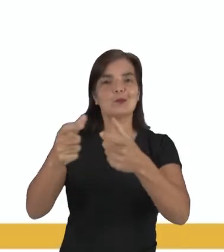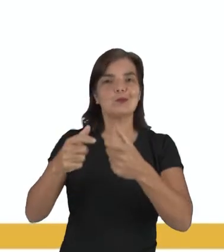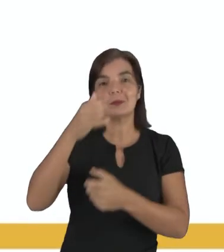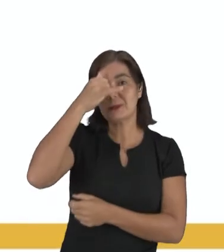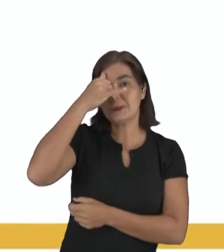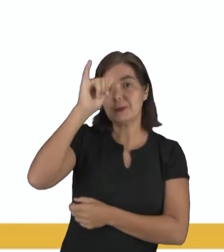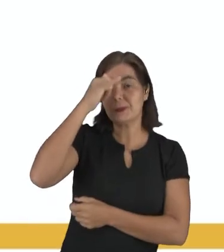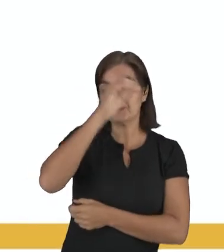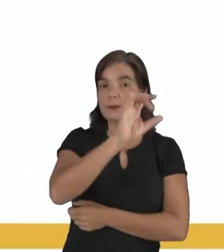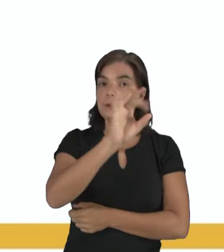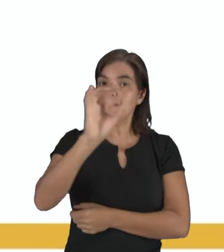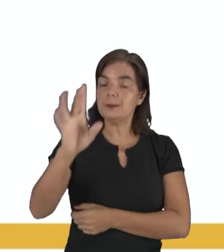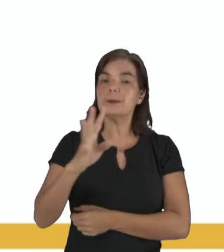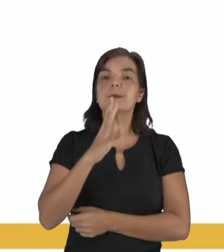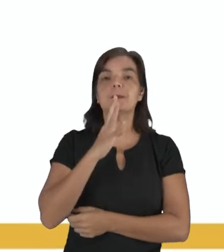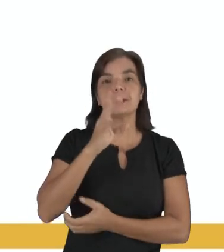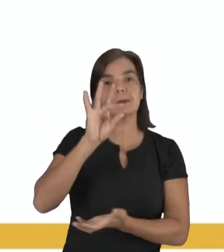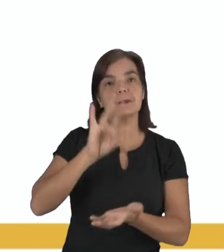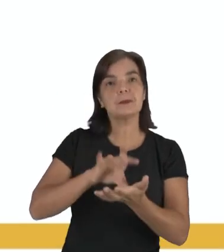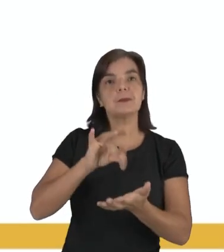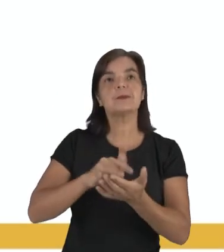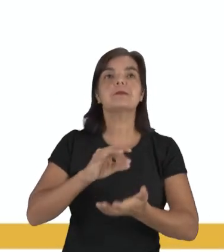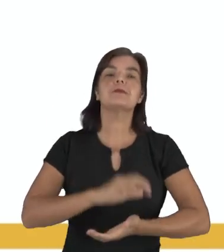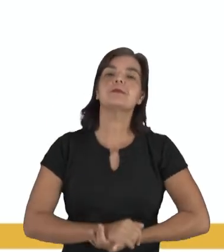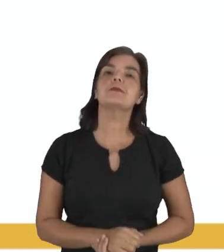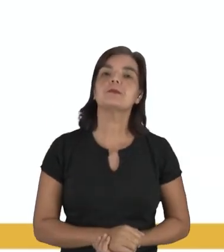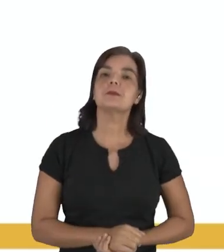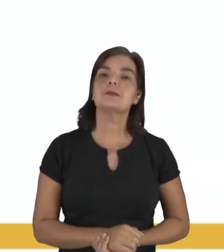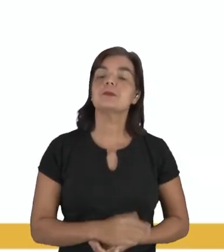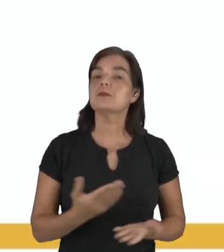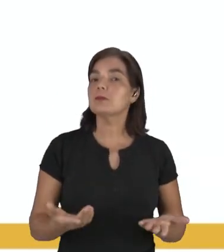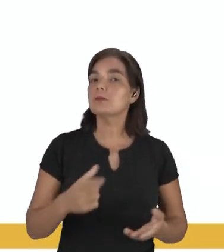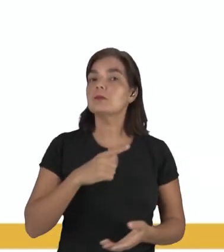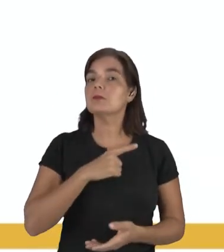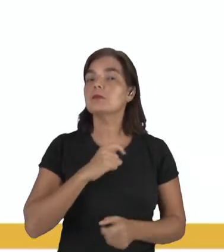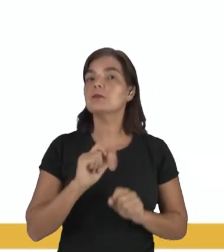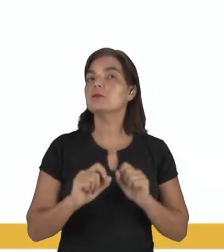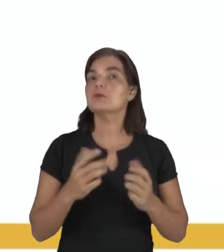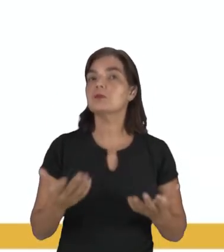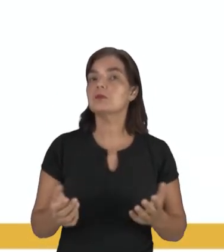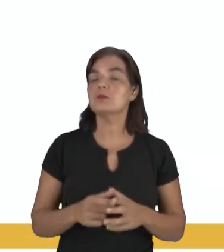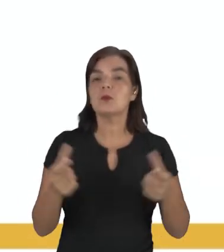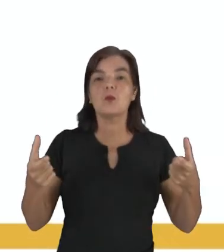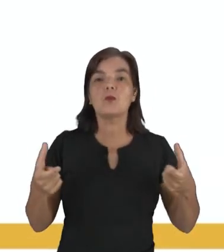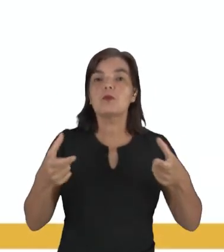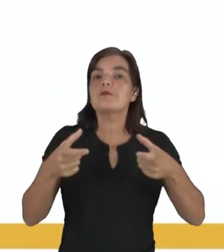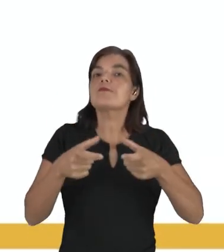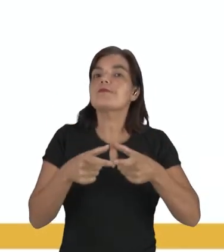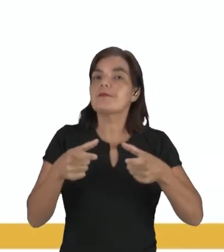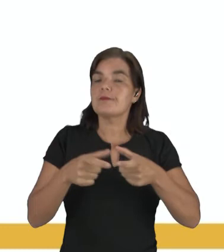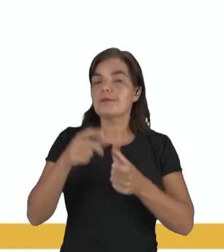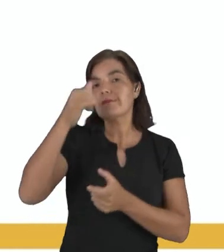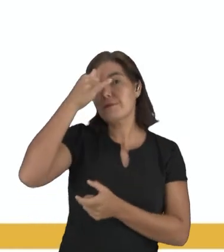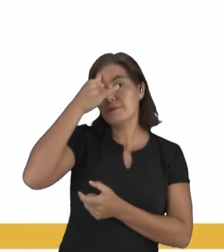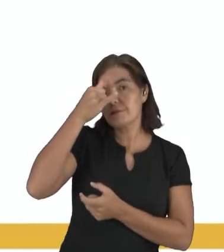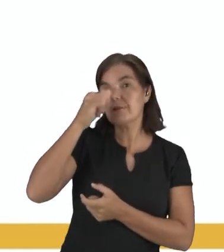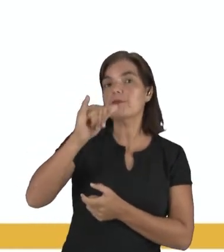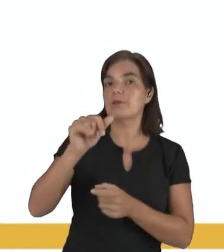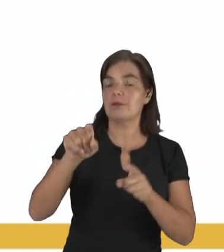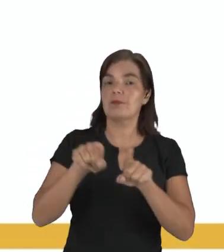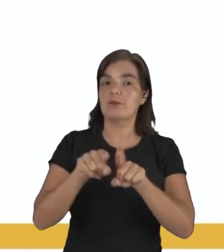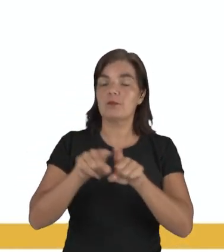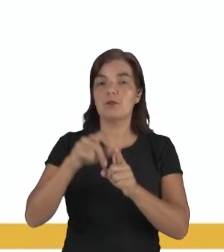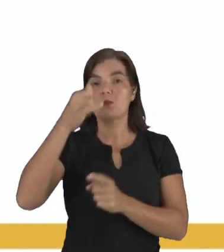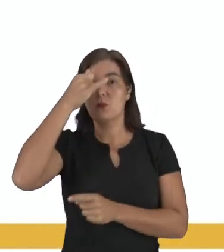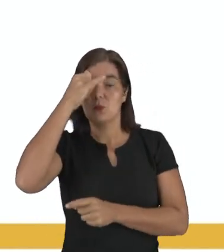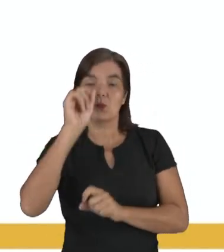ideia para o conhecimento mesmo. E aí acabava que diminuindo essa idealização ou